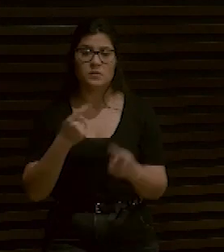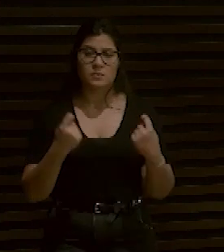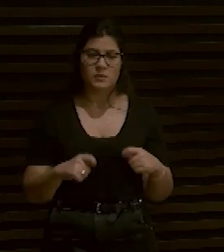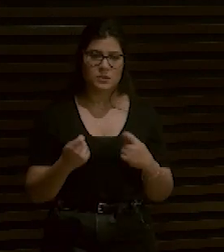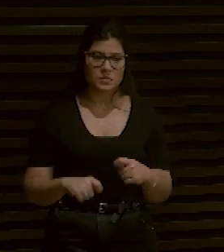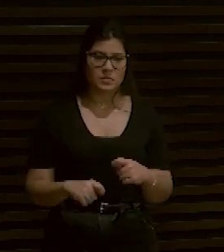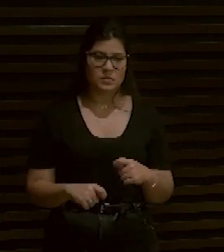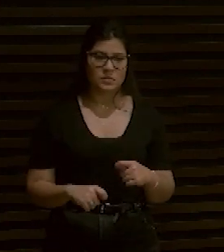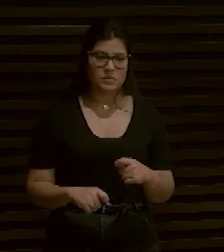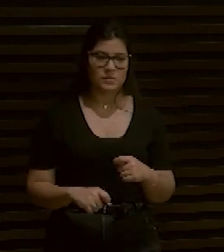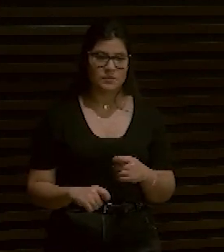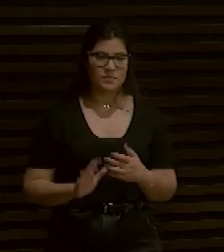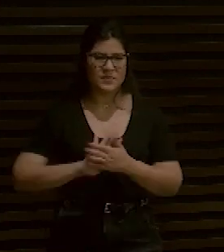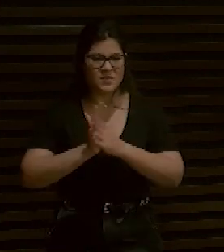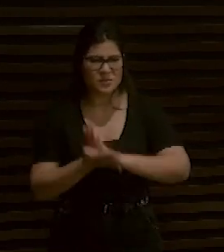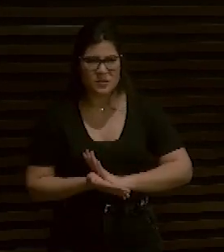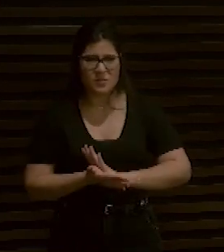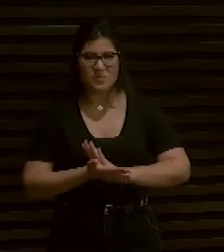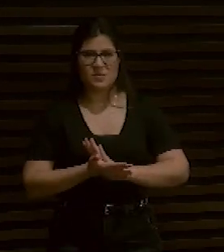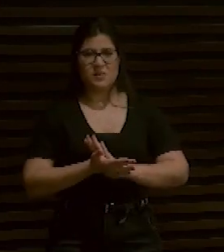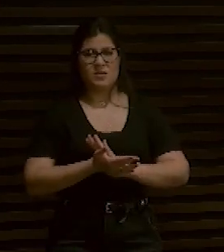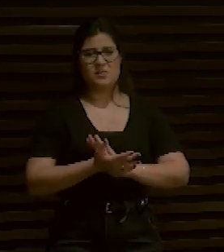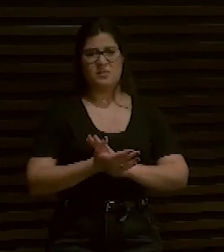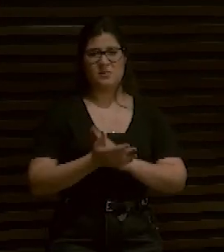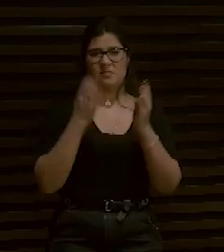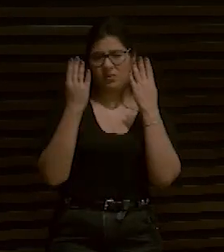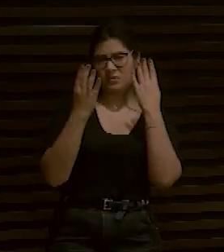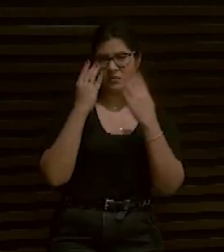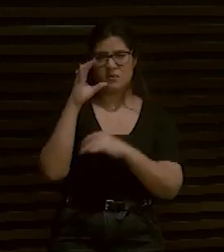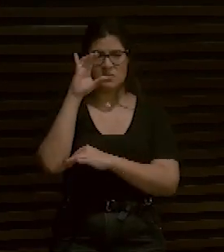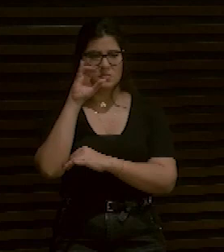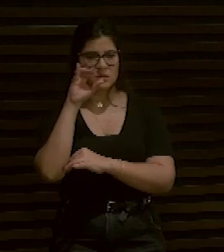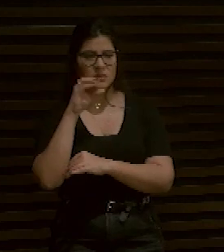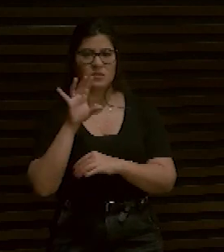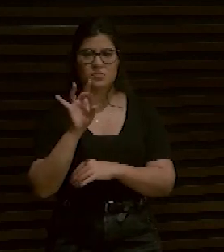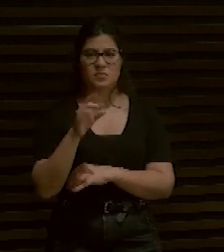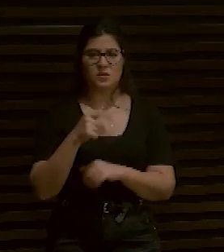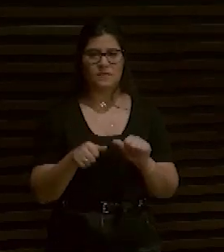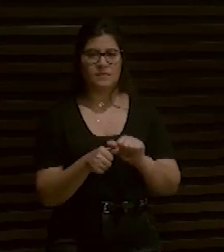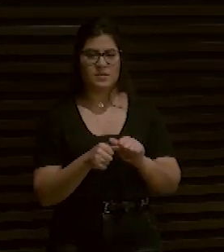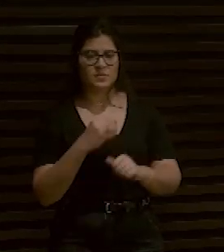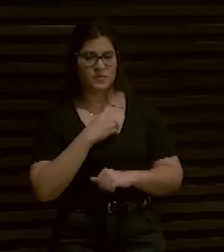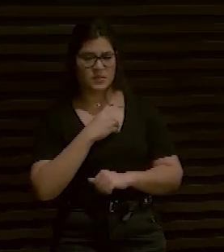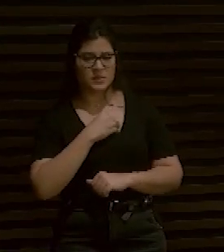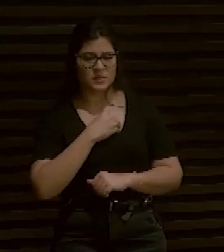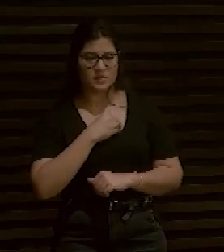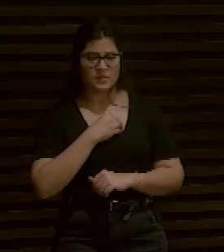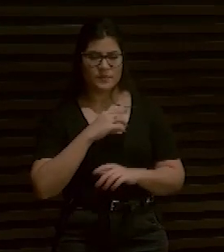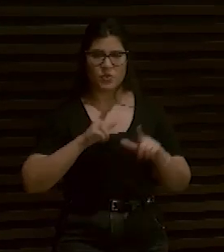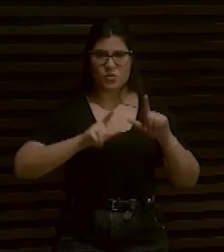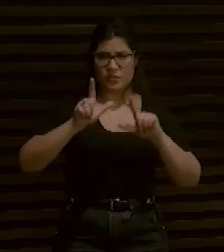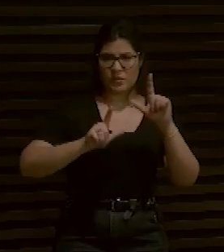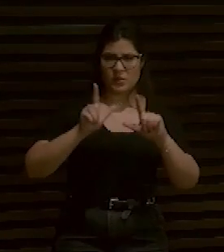aquela porcaria de rede social que só te faz pecar. Tirar aquele computador que está no quarto